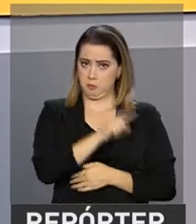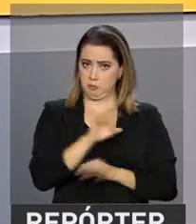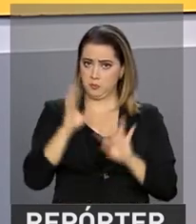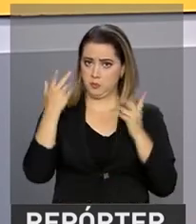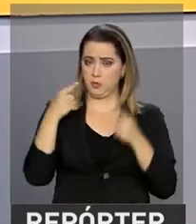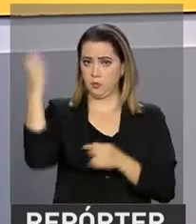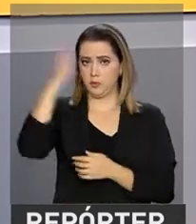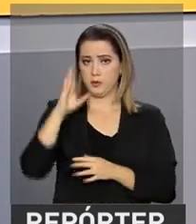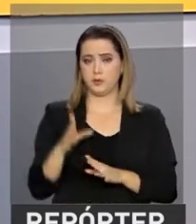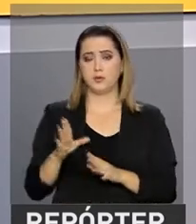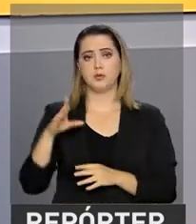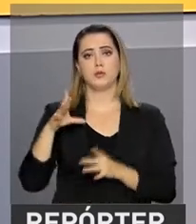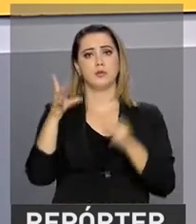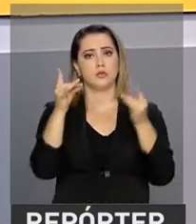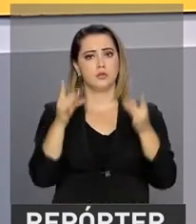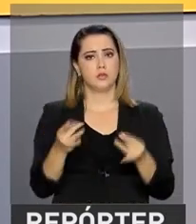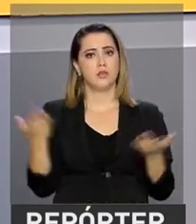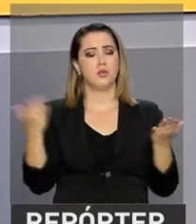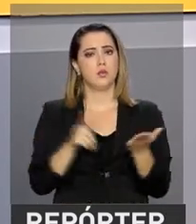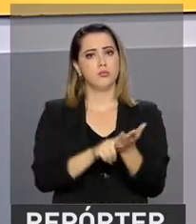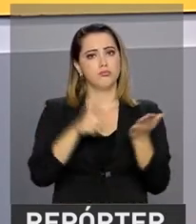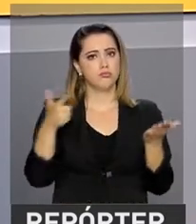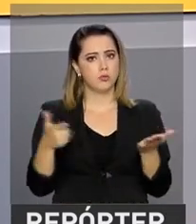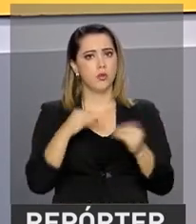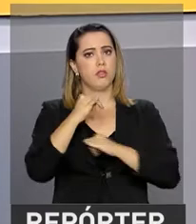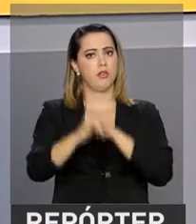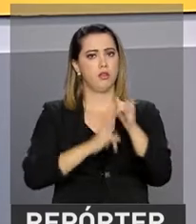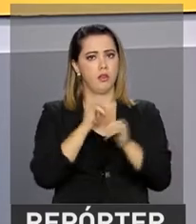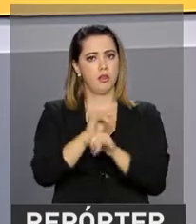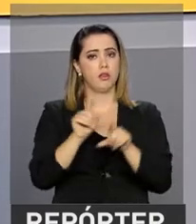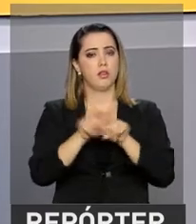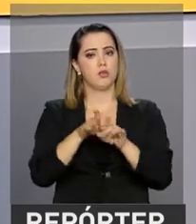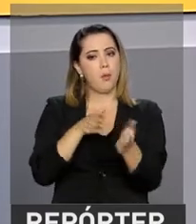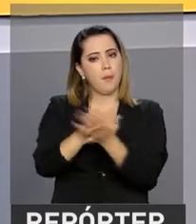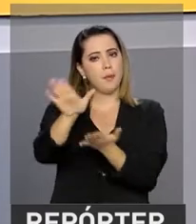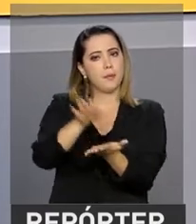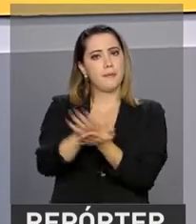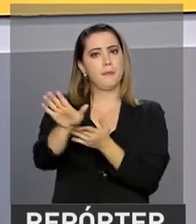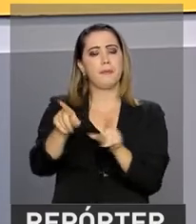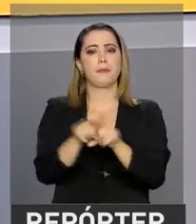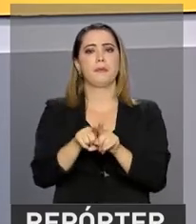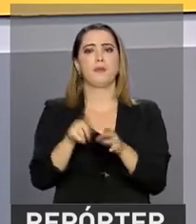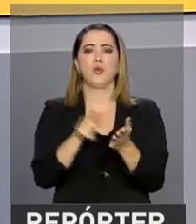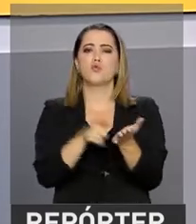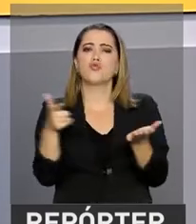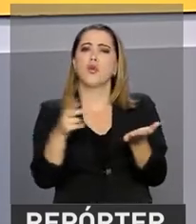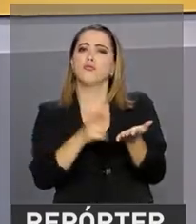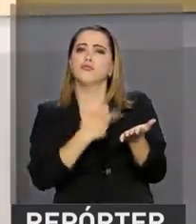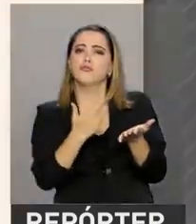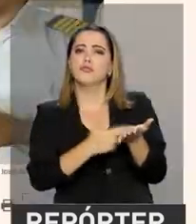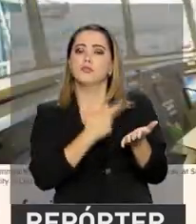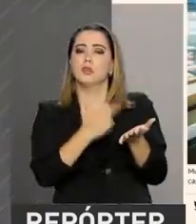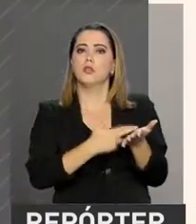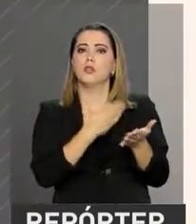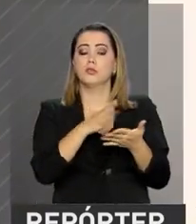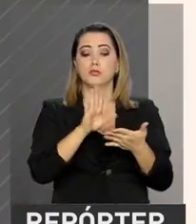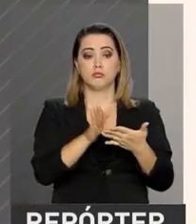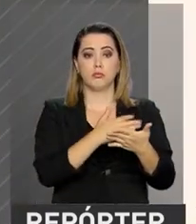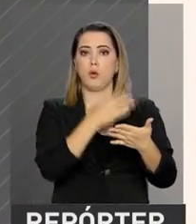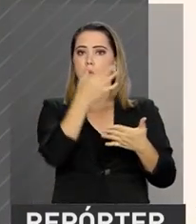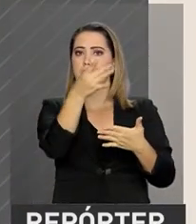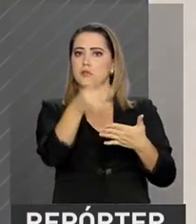foi o destaque da edição de hoje tanto na versão online como na versão impressa o jornal publicou um caderno especial sobre o país